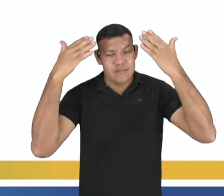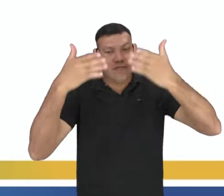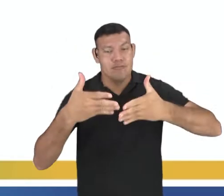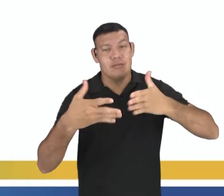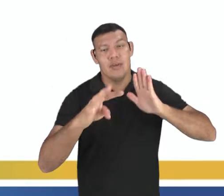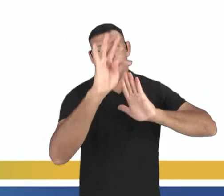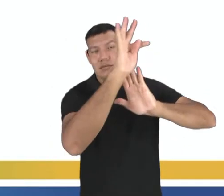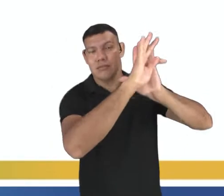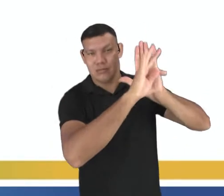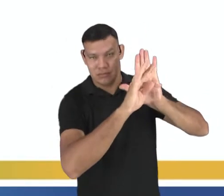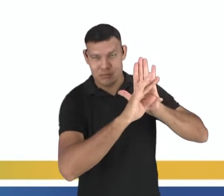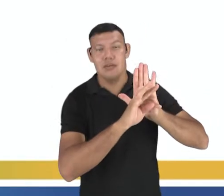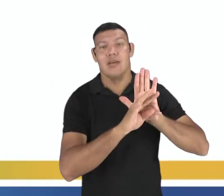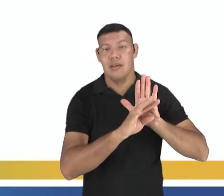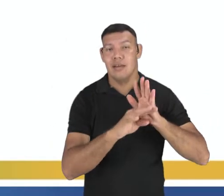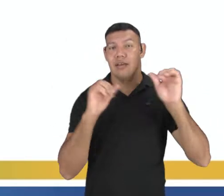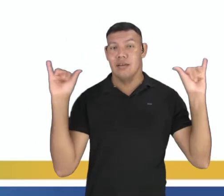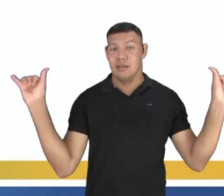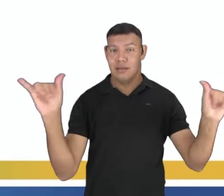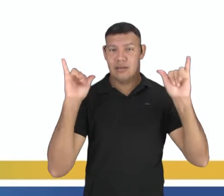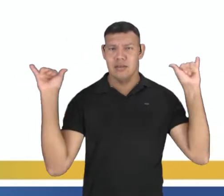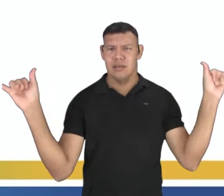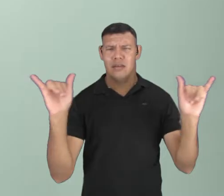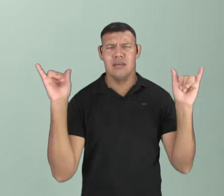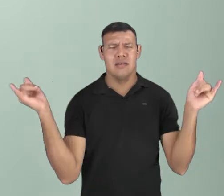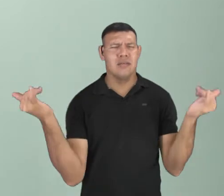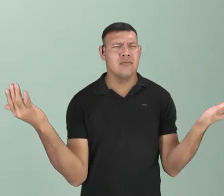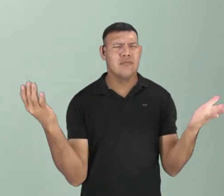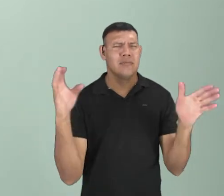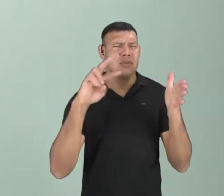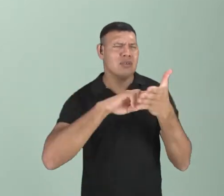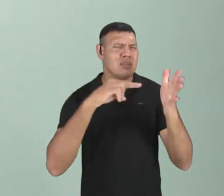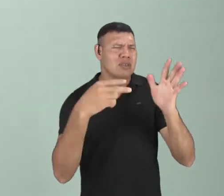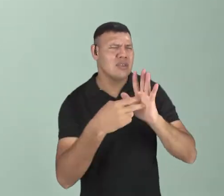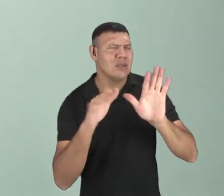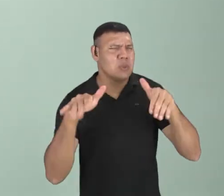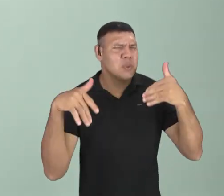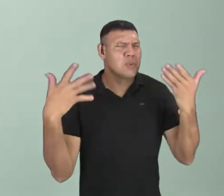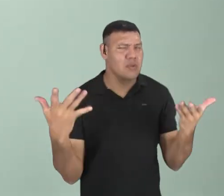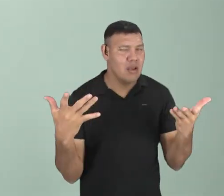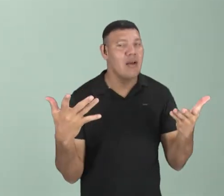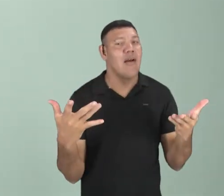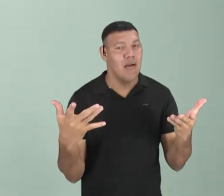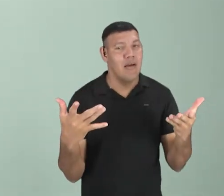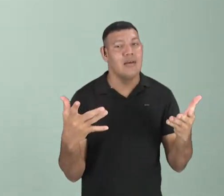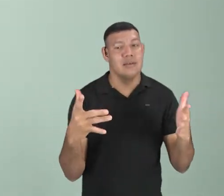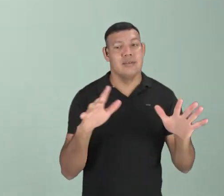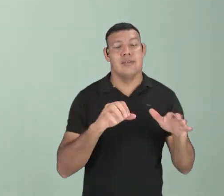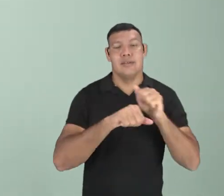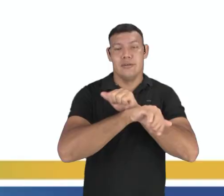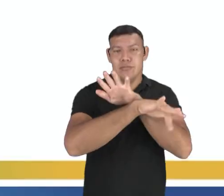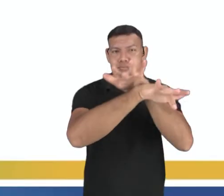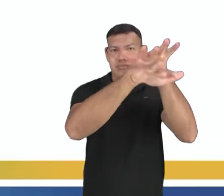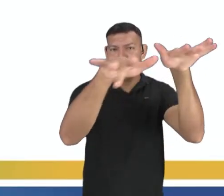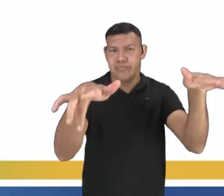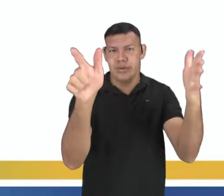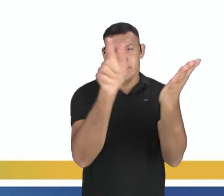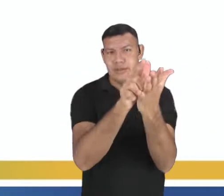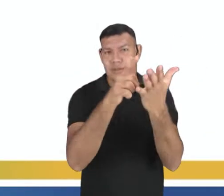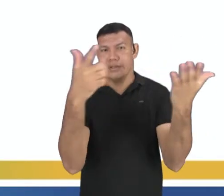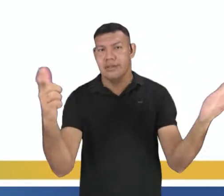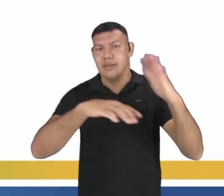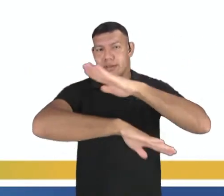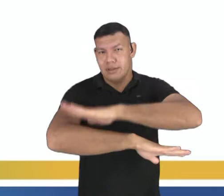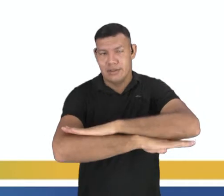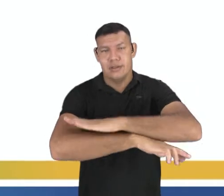aos textos noticiosos, tudo bem? Primeiro, o que são os textos jornalísticos? São textos veiculados pelos jornais, revistas,